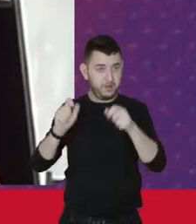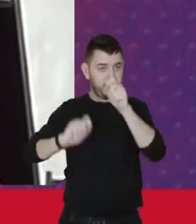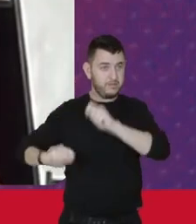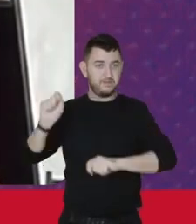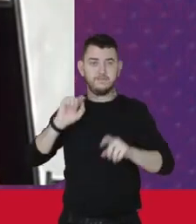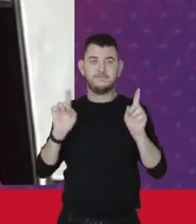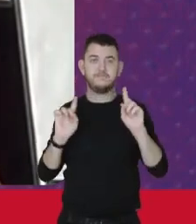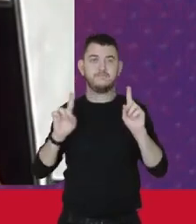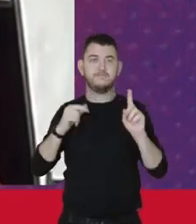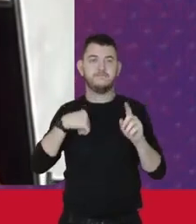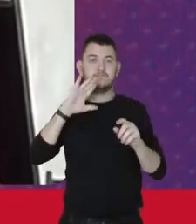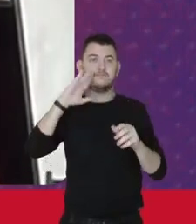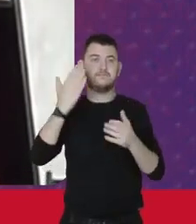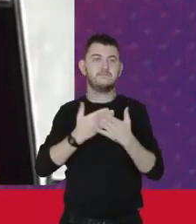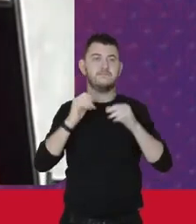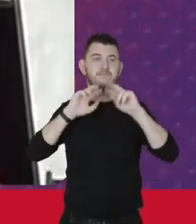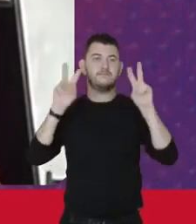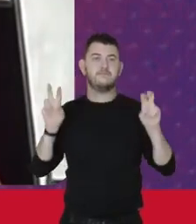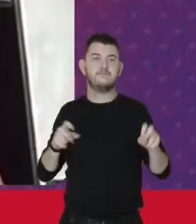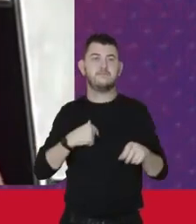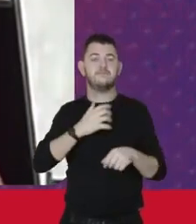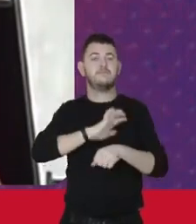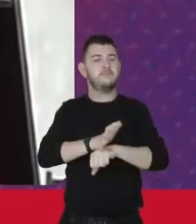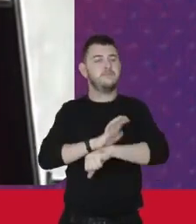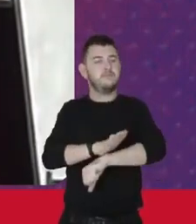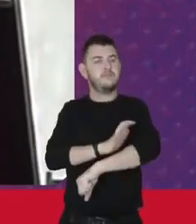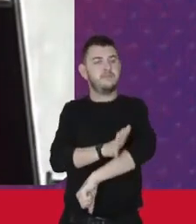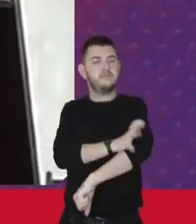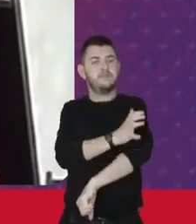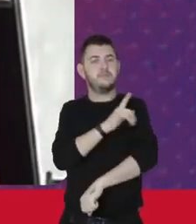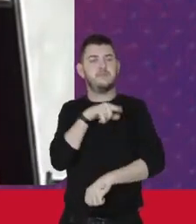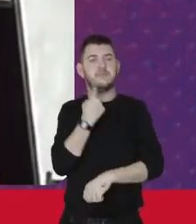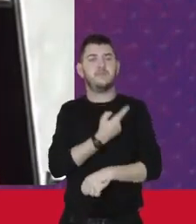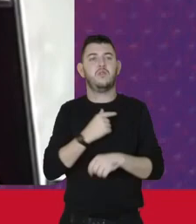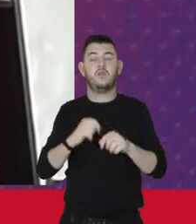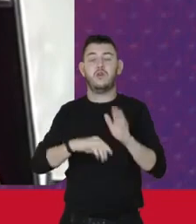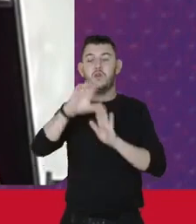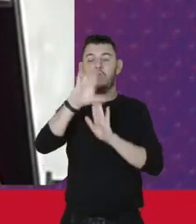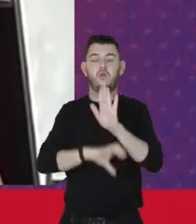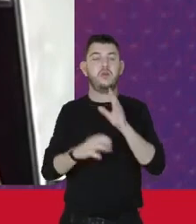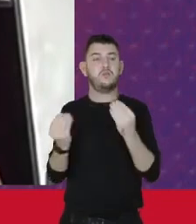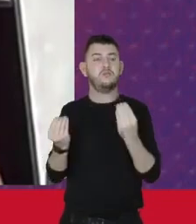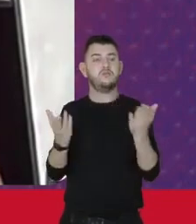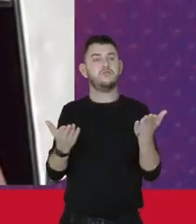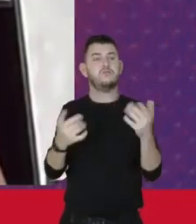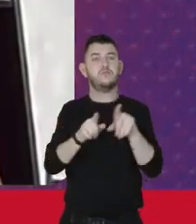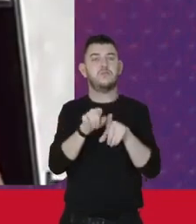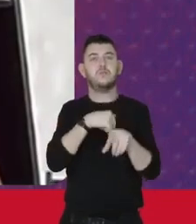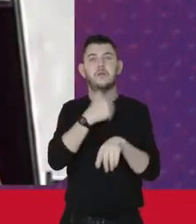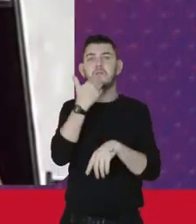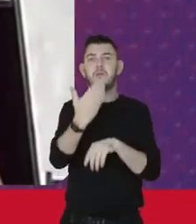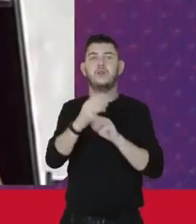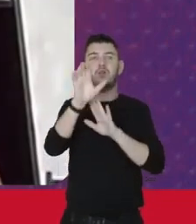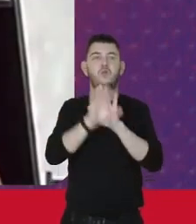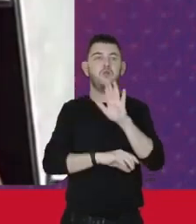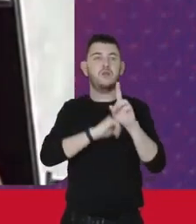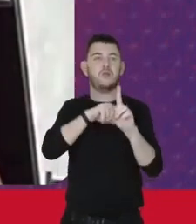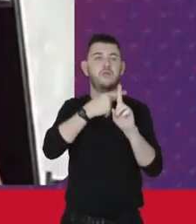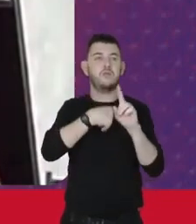que seja mais o racismo, porque quando a gente envia um currículo, sempre pede currículo com